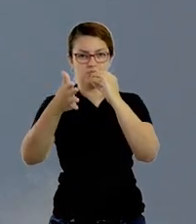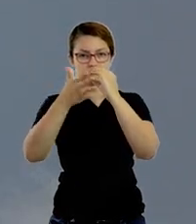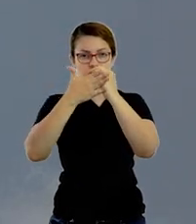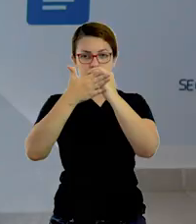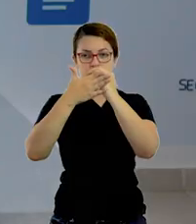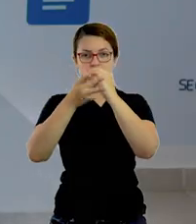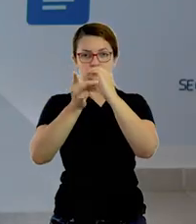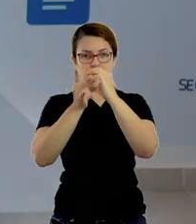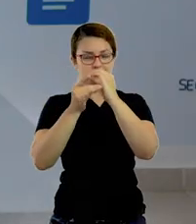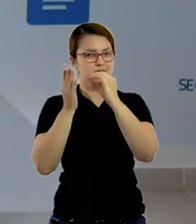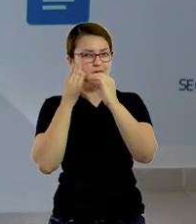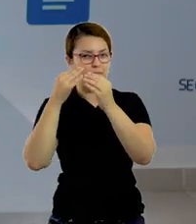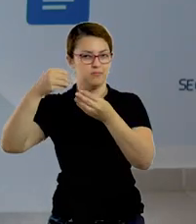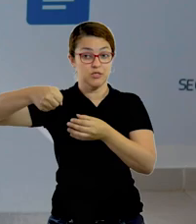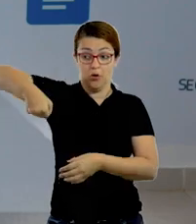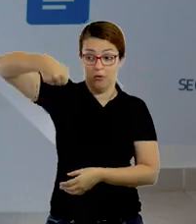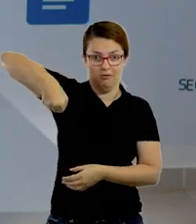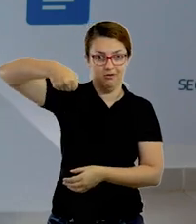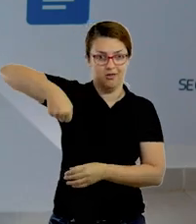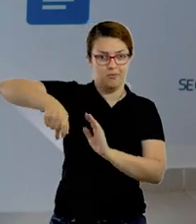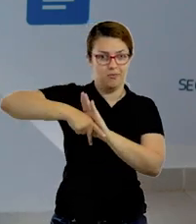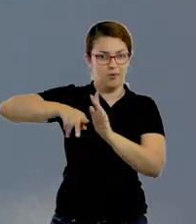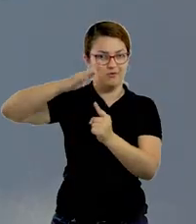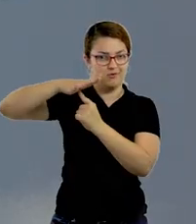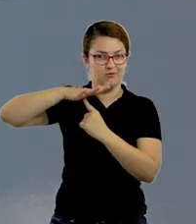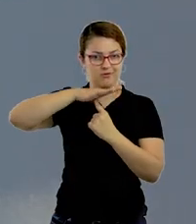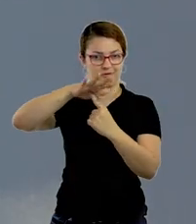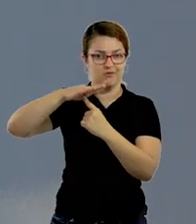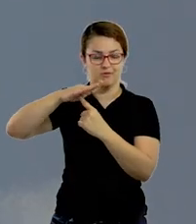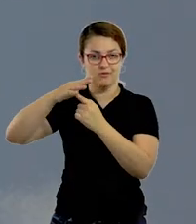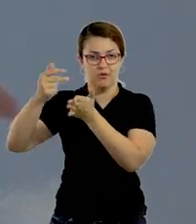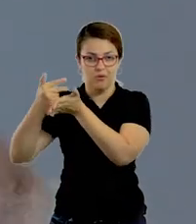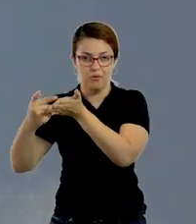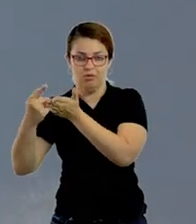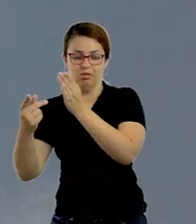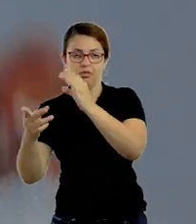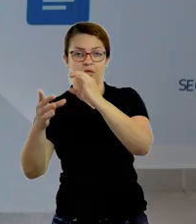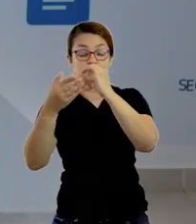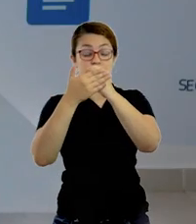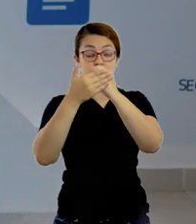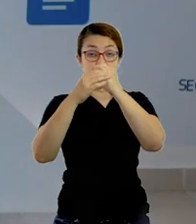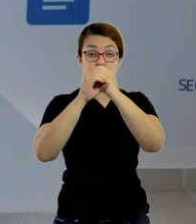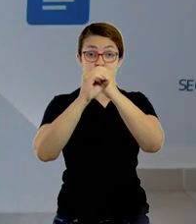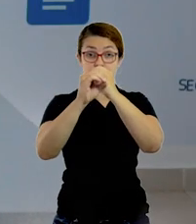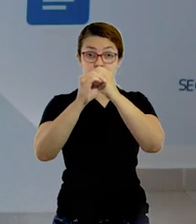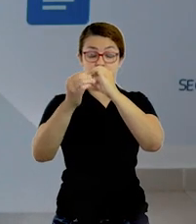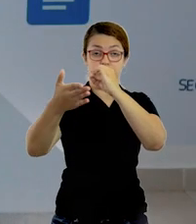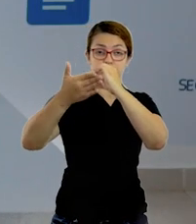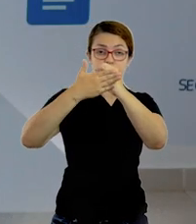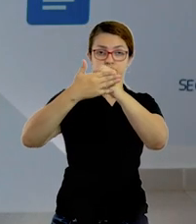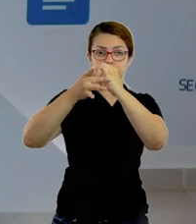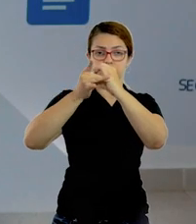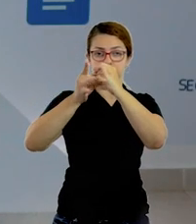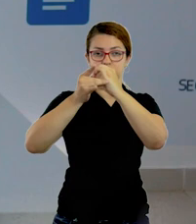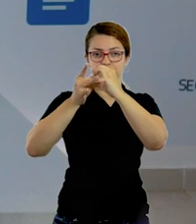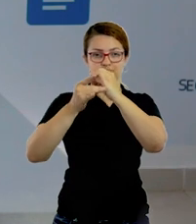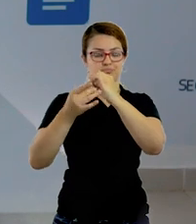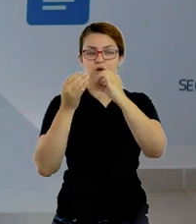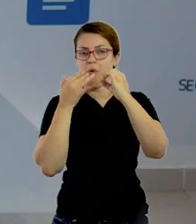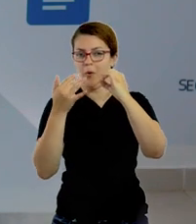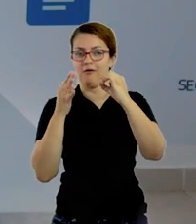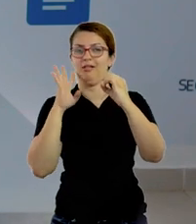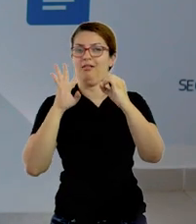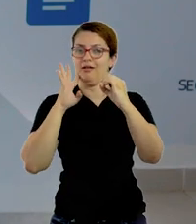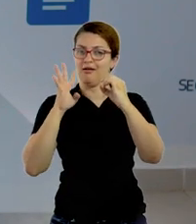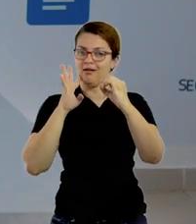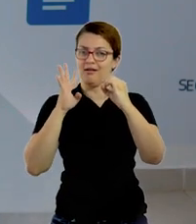colorido. Aqui eu peguei uma sacolinha mesmo, plástica de feira, recortei um círculo e coloquei aqui na ponta. É cor de rosa. E aí se você